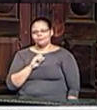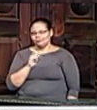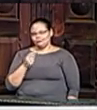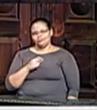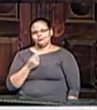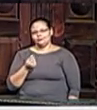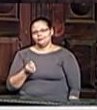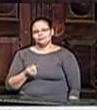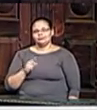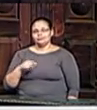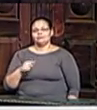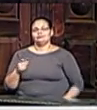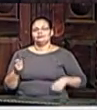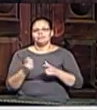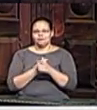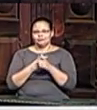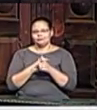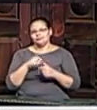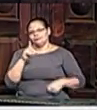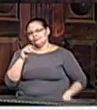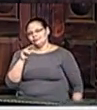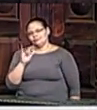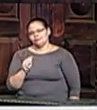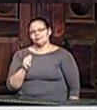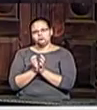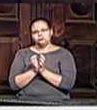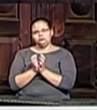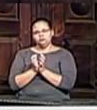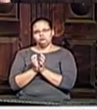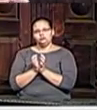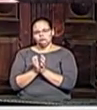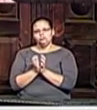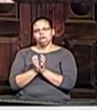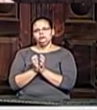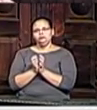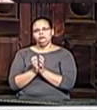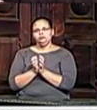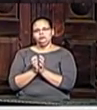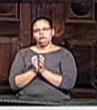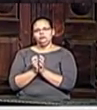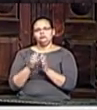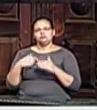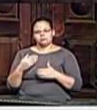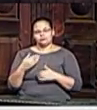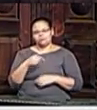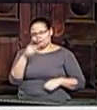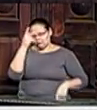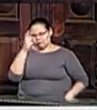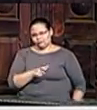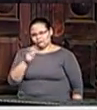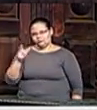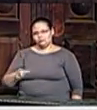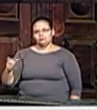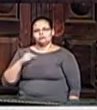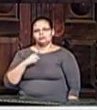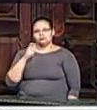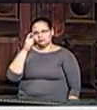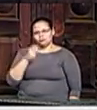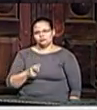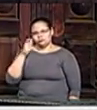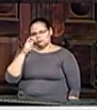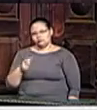são realmente massacradas? Por que não as outras políticas não são consideradas? A dívida